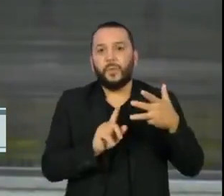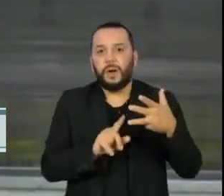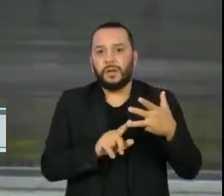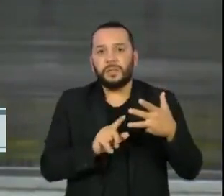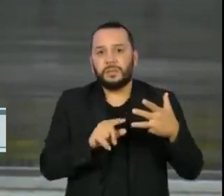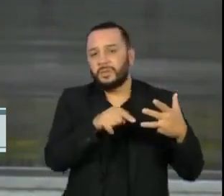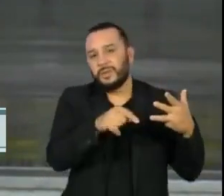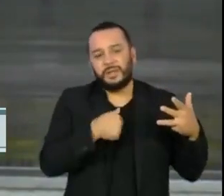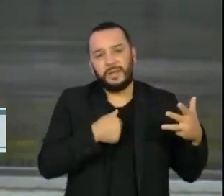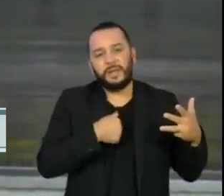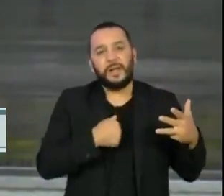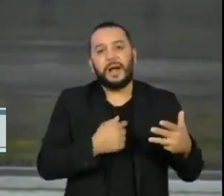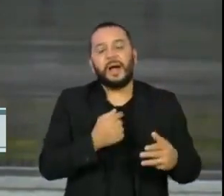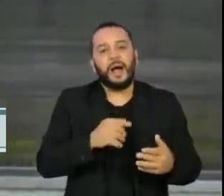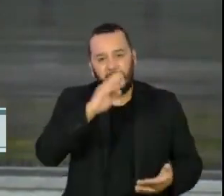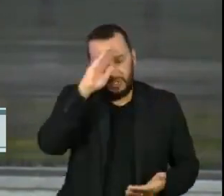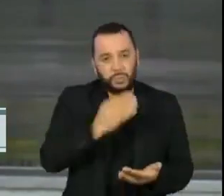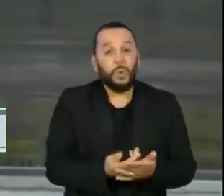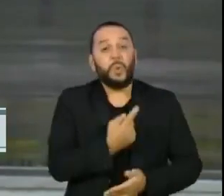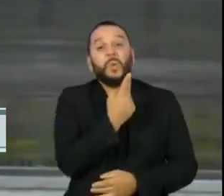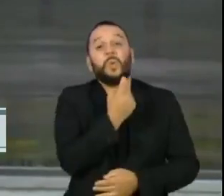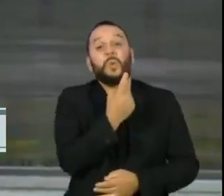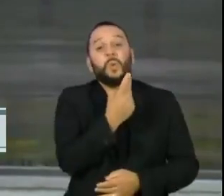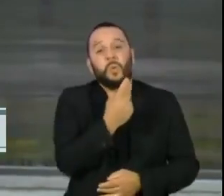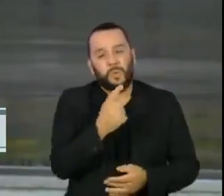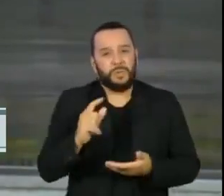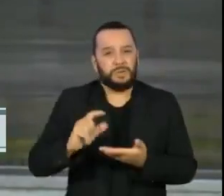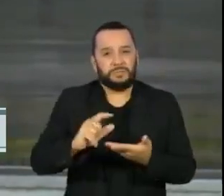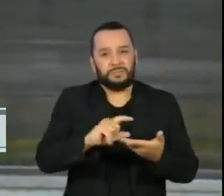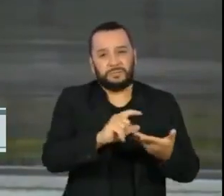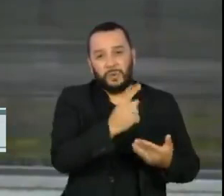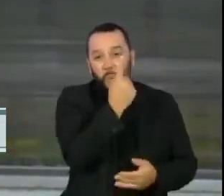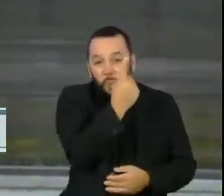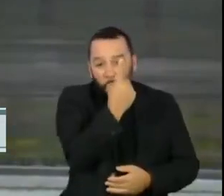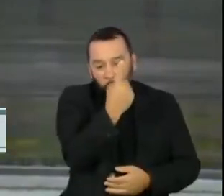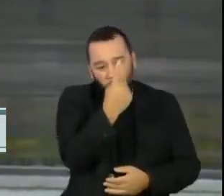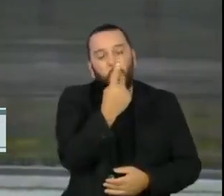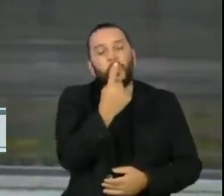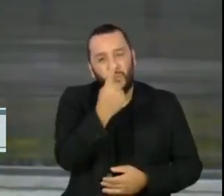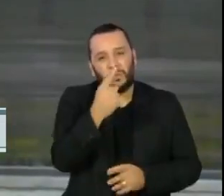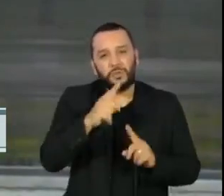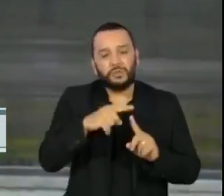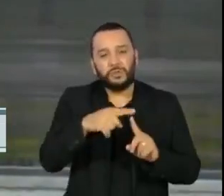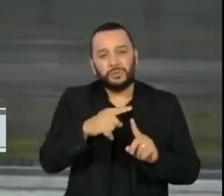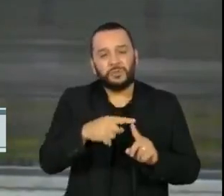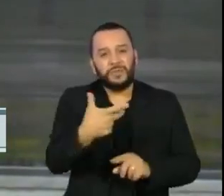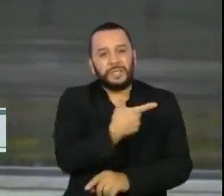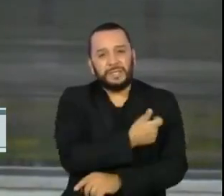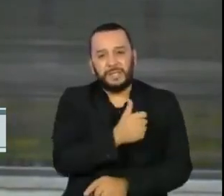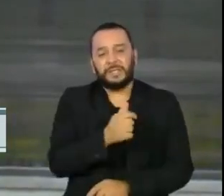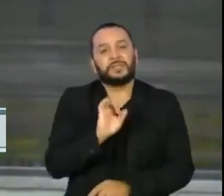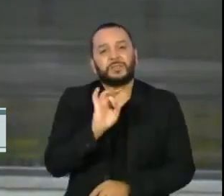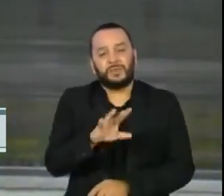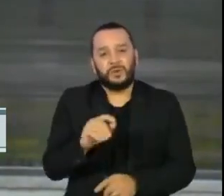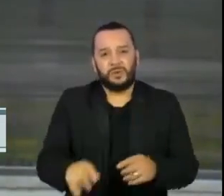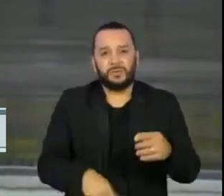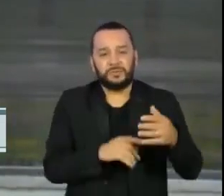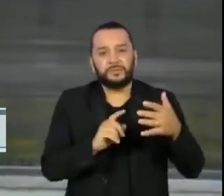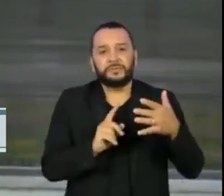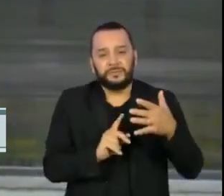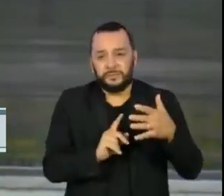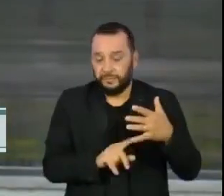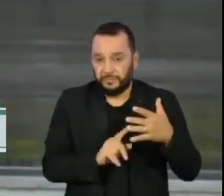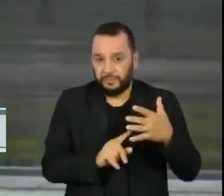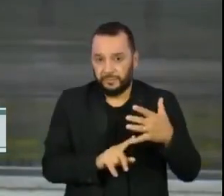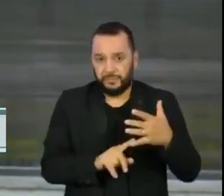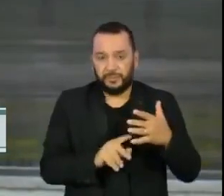uma única vacina e não num complexo de vacinas, em várias vacinas. Sexto, as